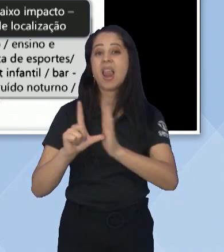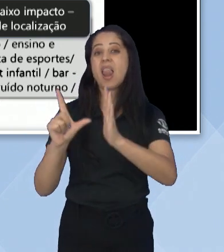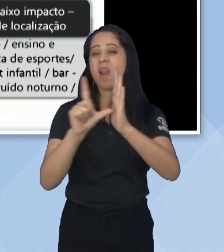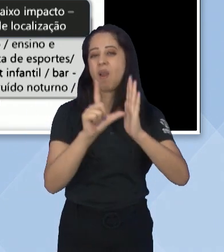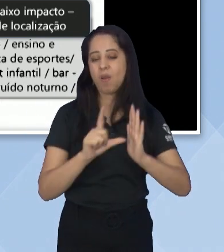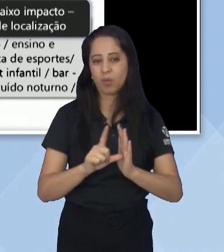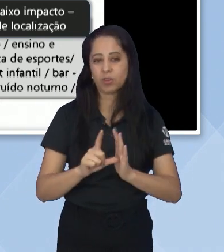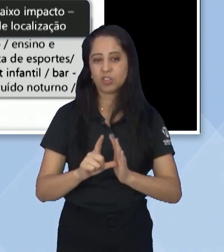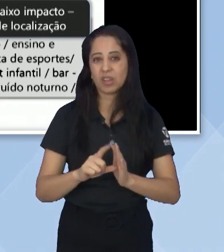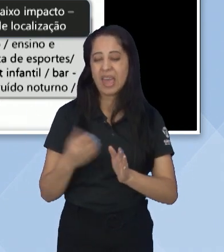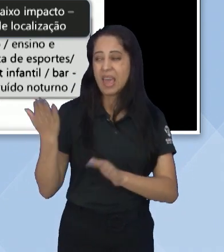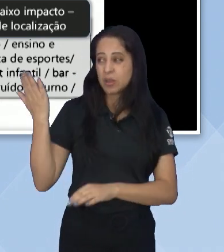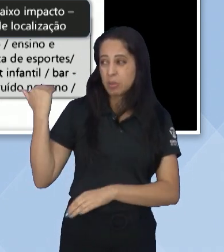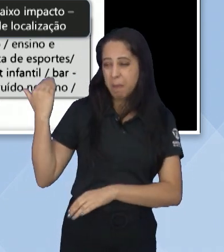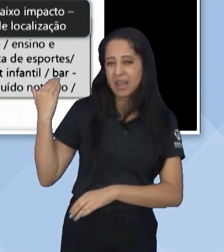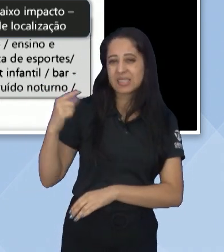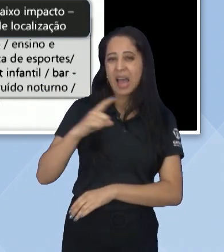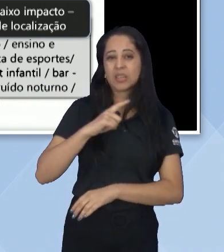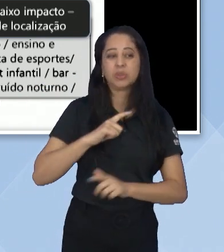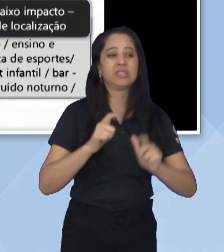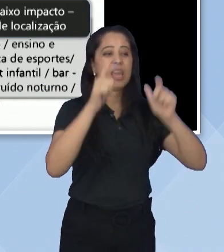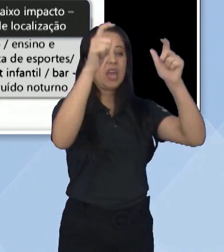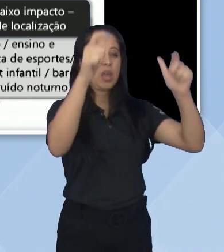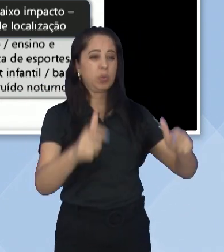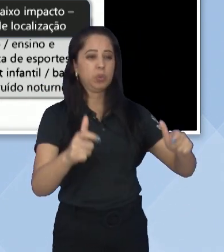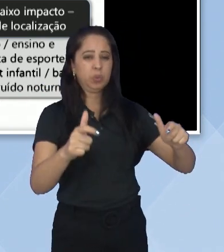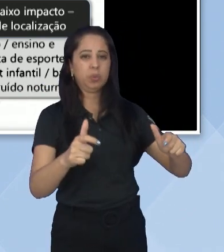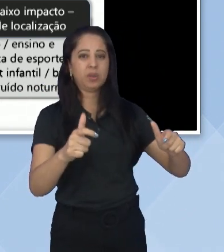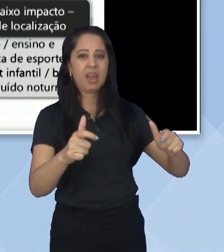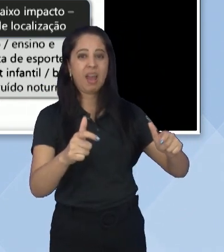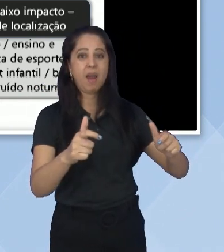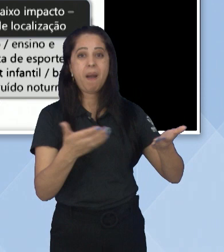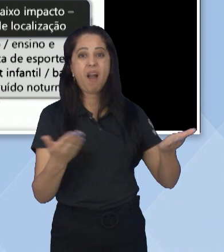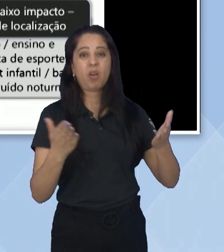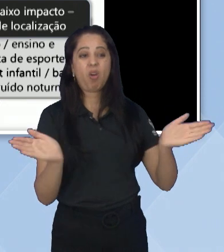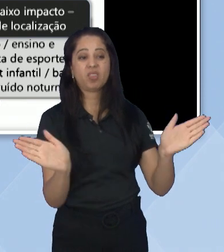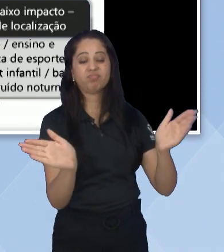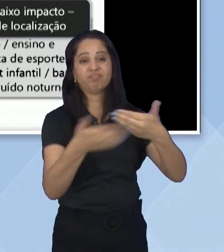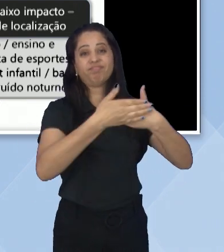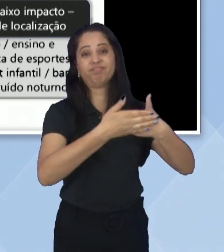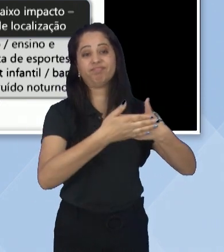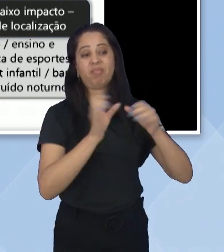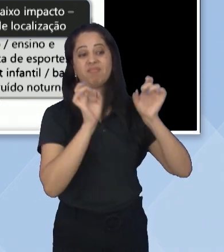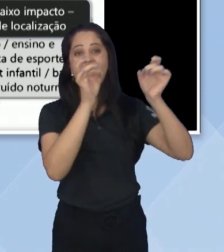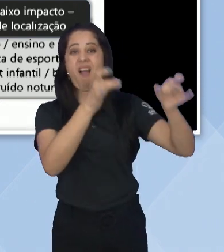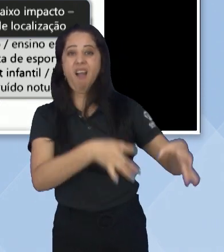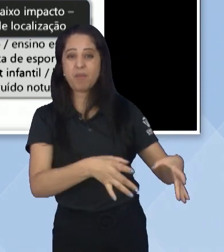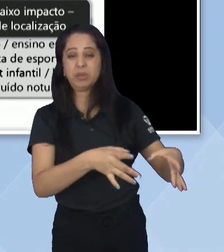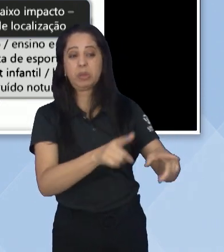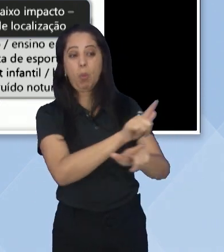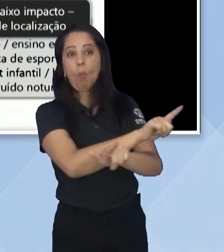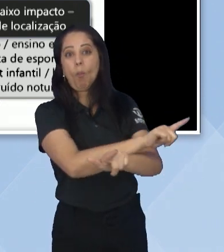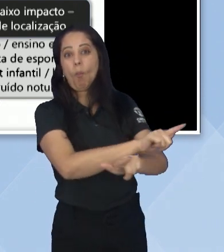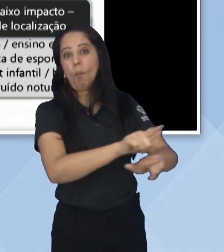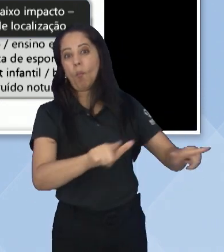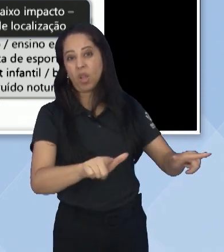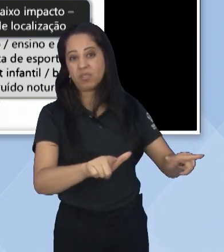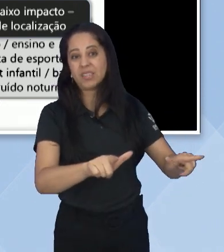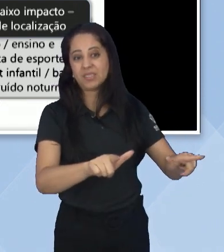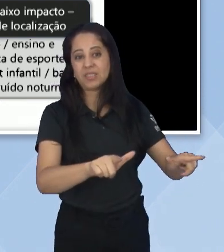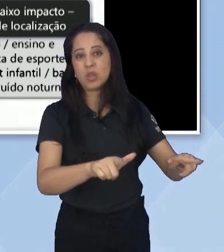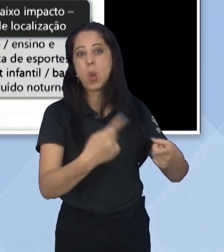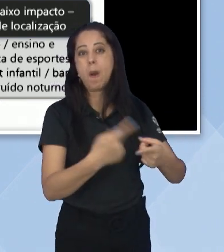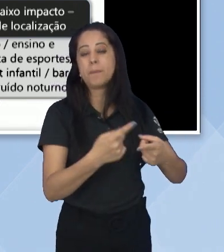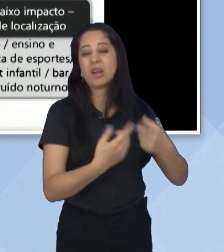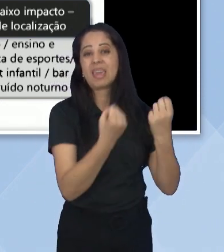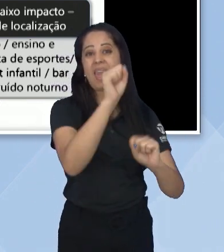muitos galpões do passado que eram industriais e que estão hoje fechados e muitas vezes galpões pelo fato de ser industriais ele